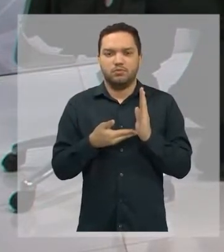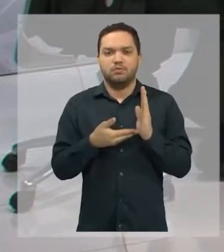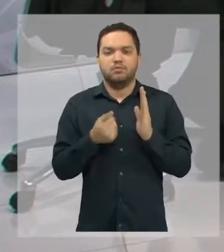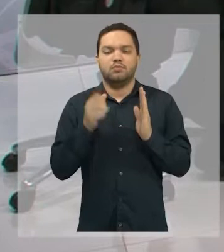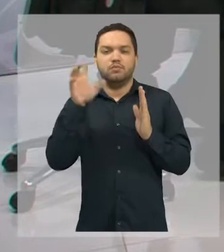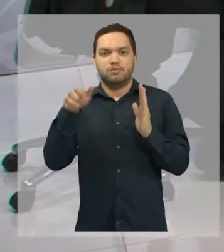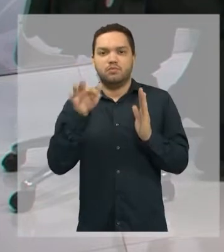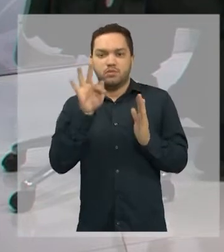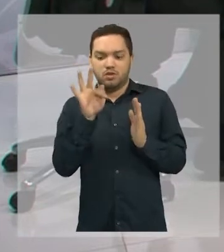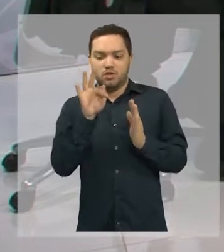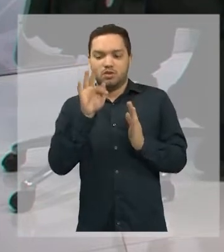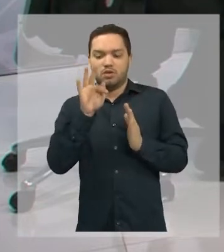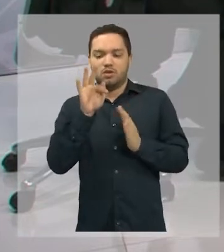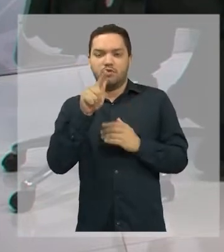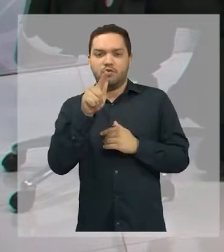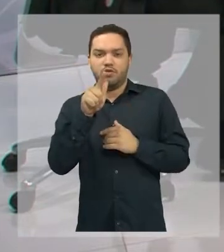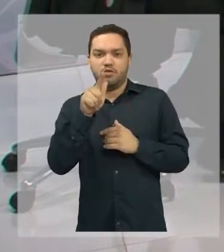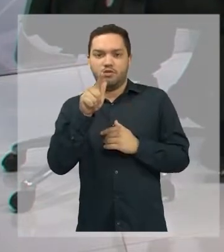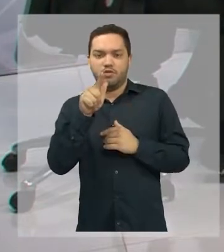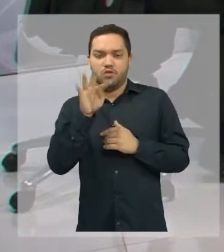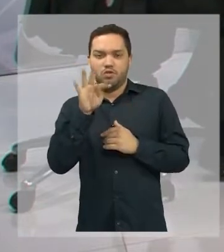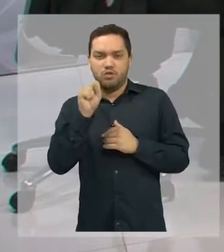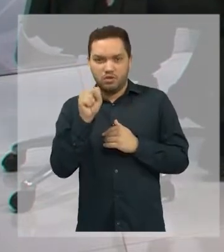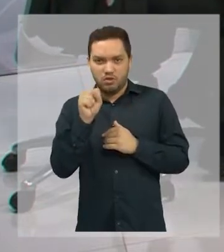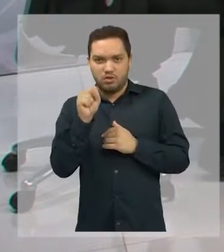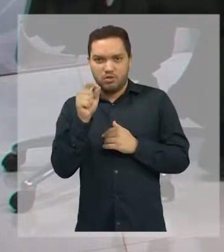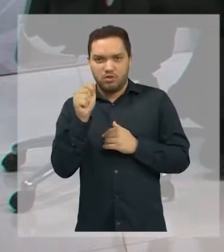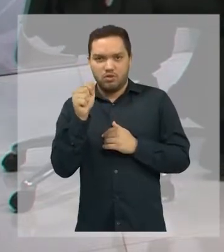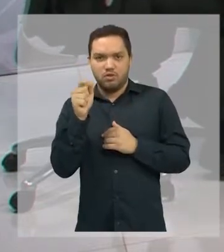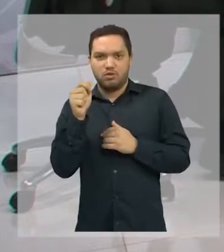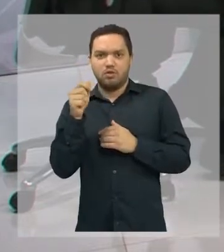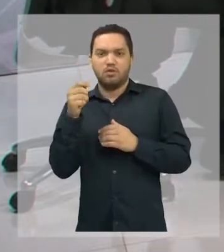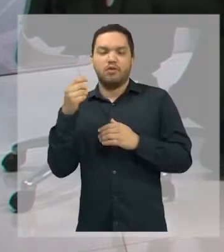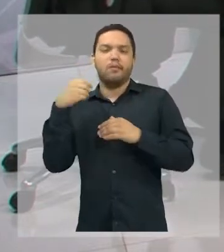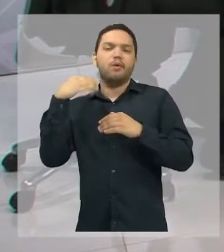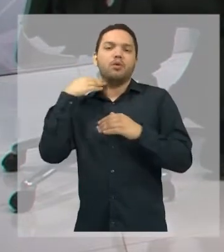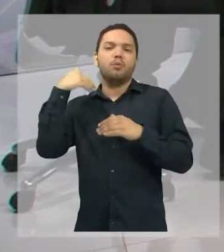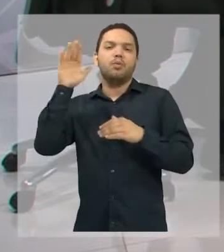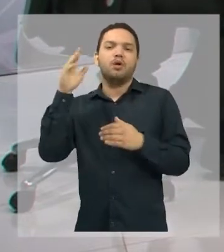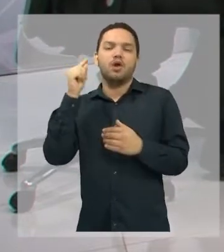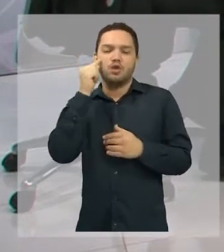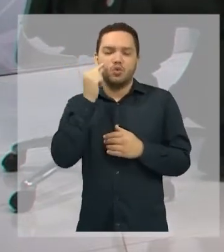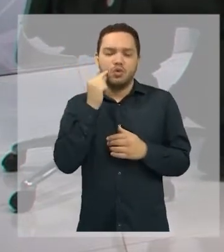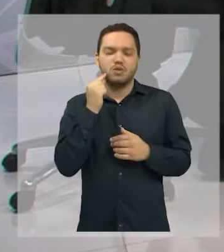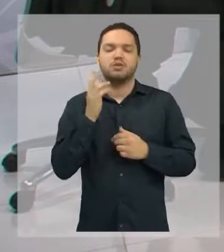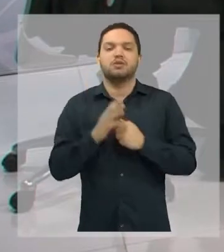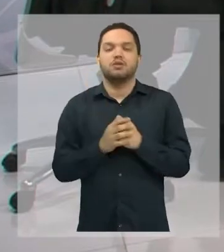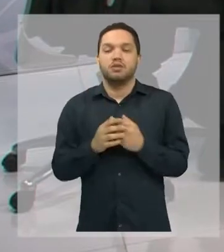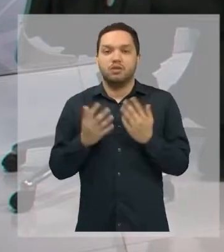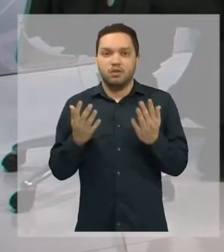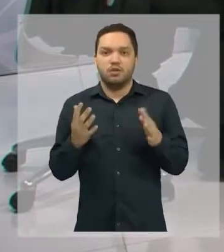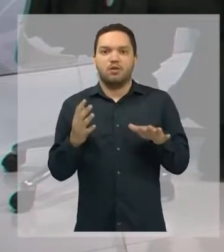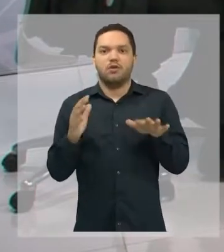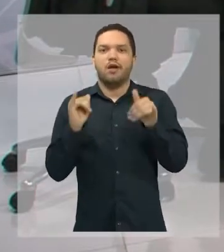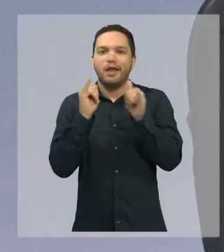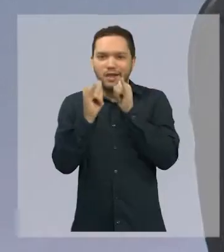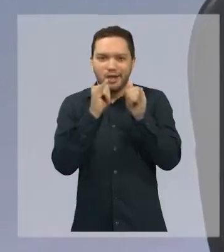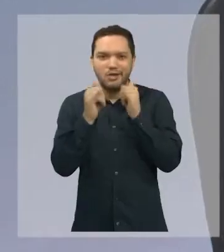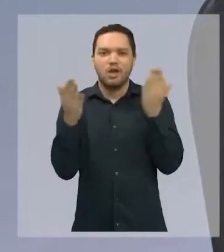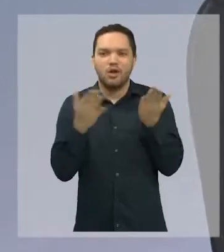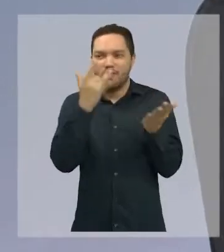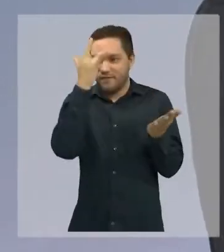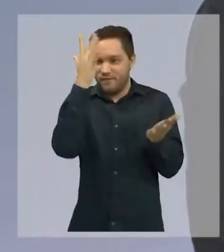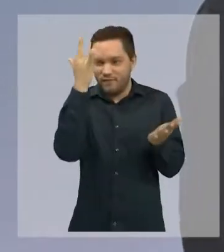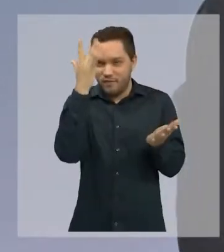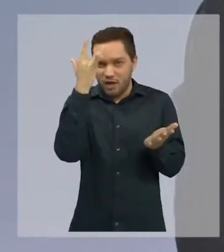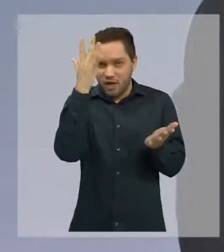dinheiro do FGTS. Na Caixa Econômica assaltou lá e botou o dinheiro na Suíça. Então as pessoas viam. E com a rede social, o professor Rui falou,